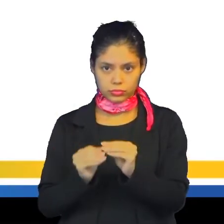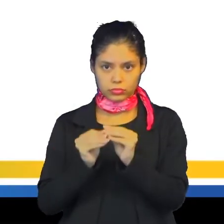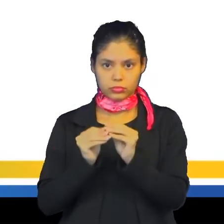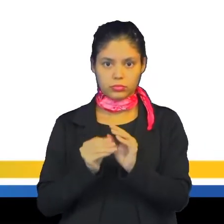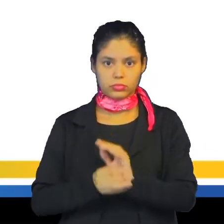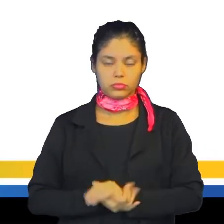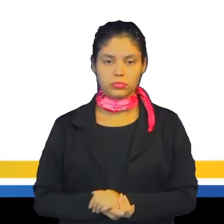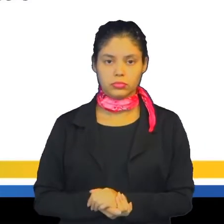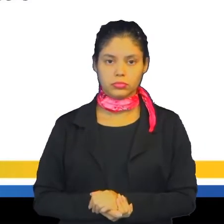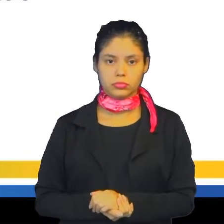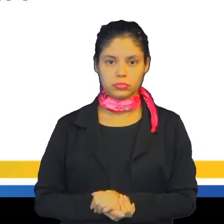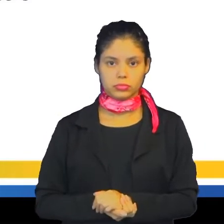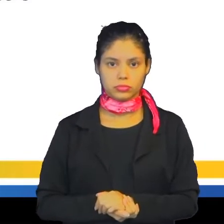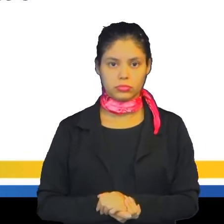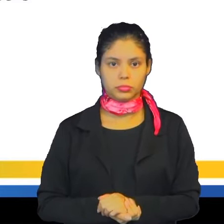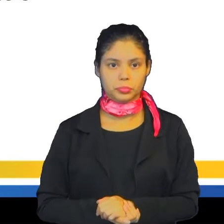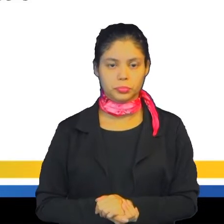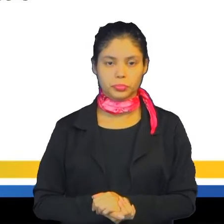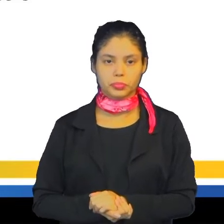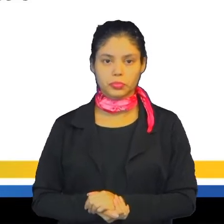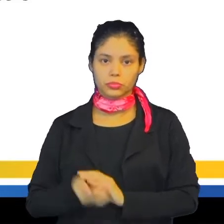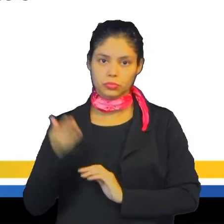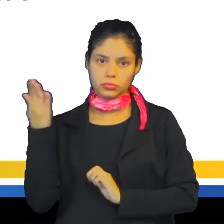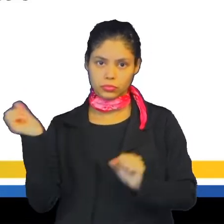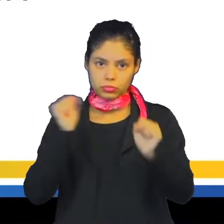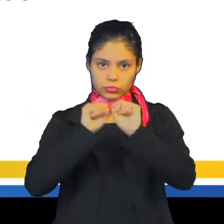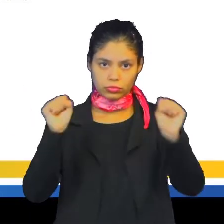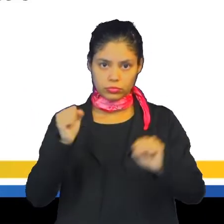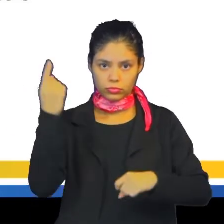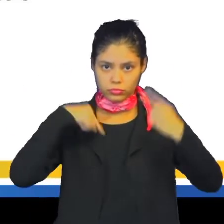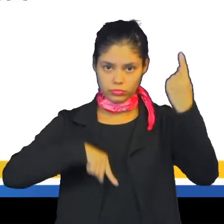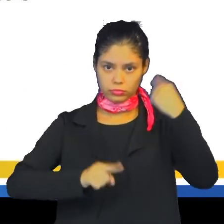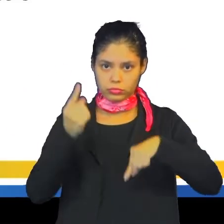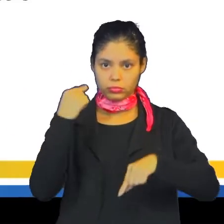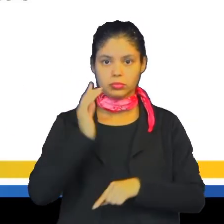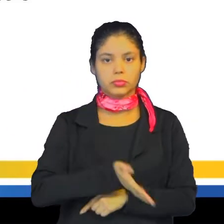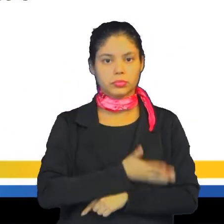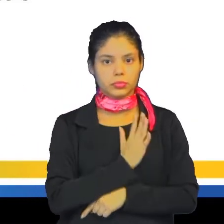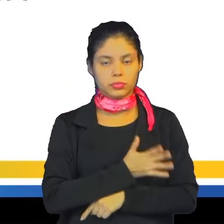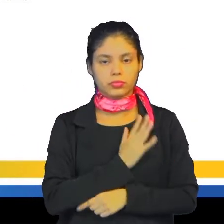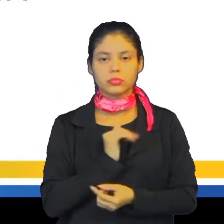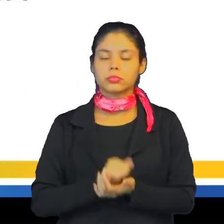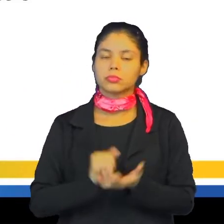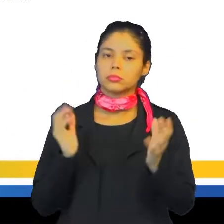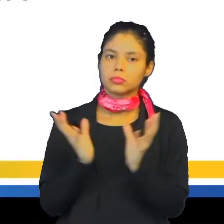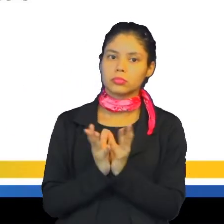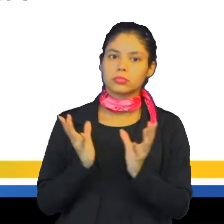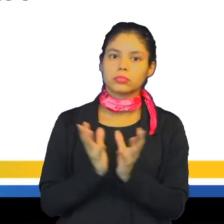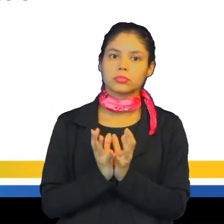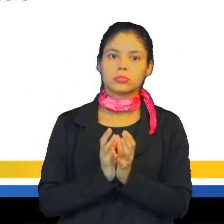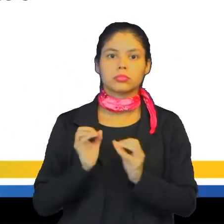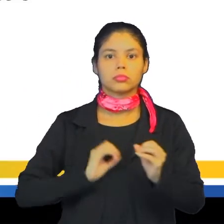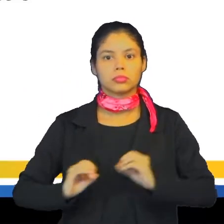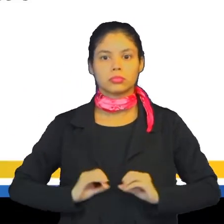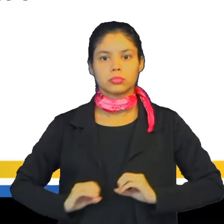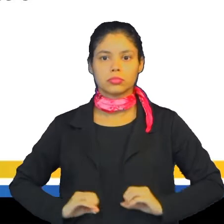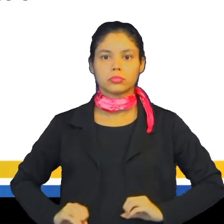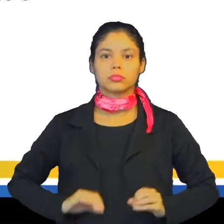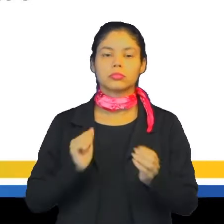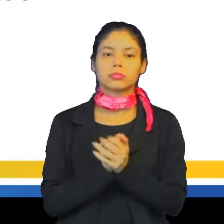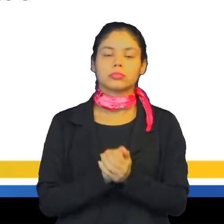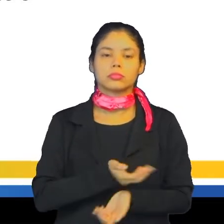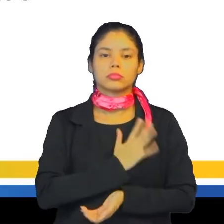O sistema circulatório ou cardiovascular, é um conjunto de órgãos constituídos